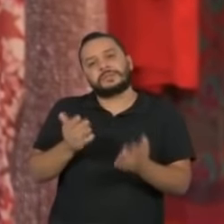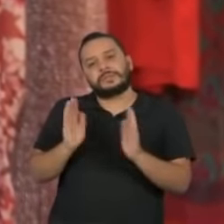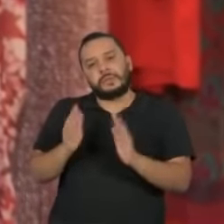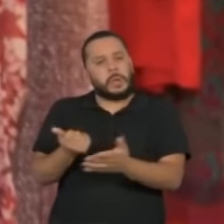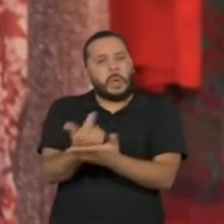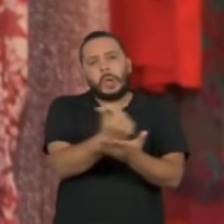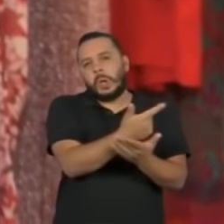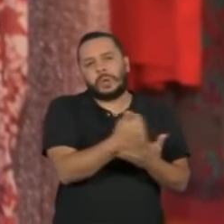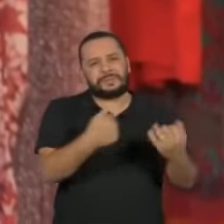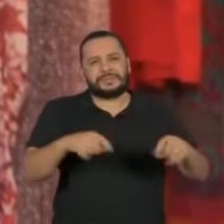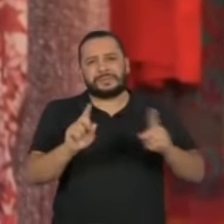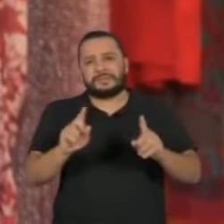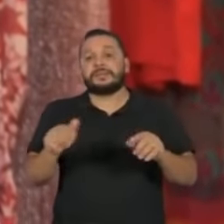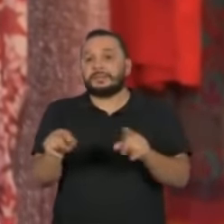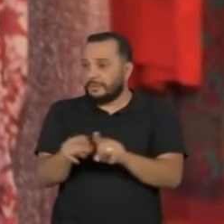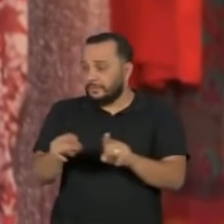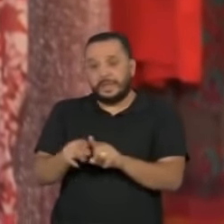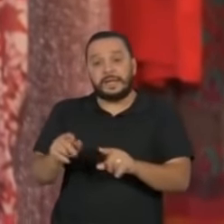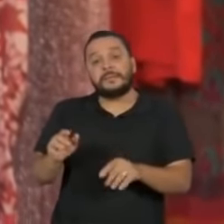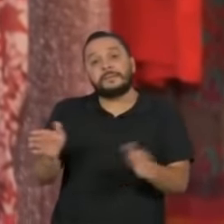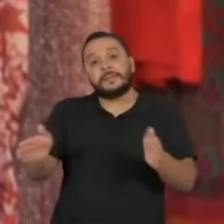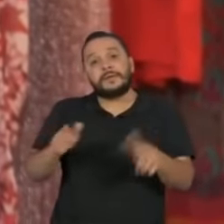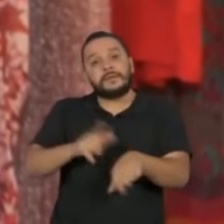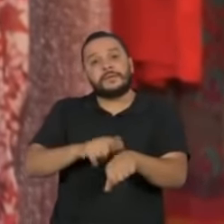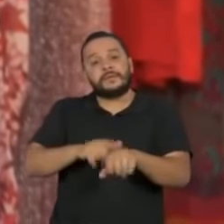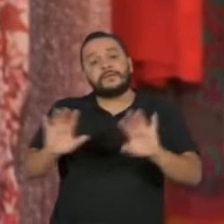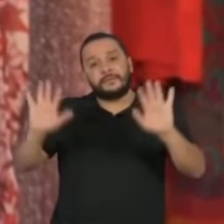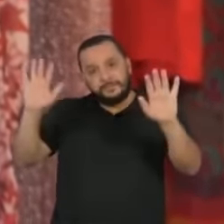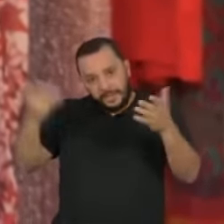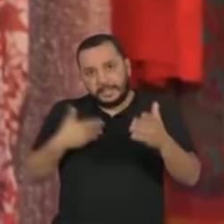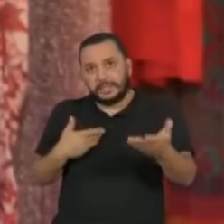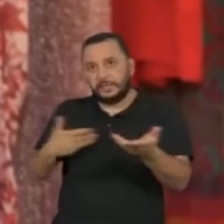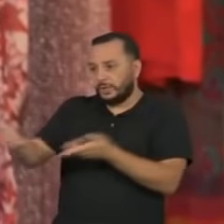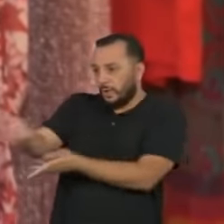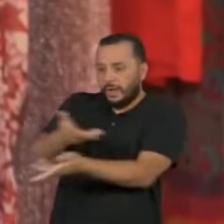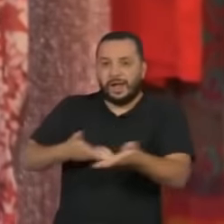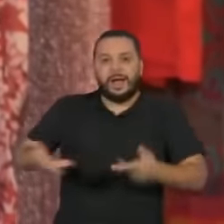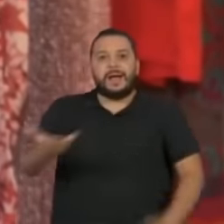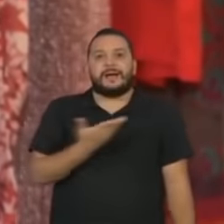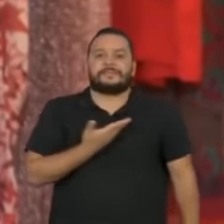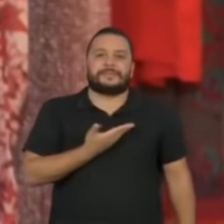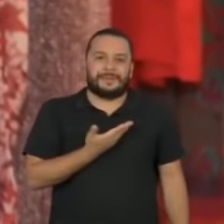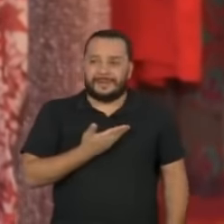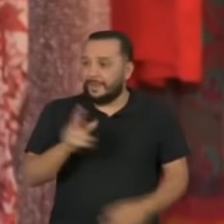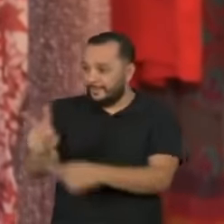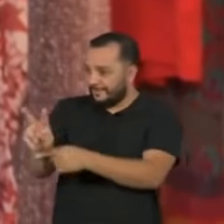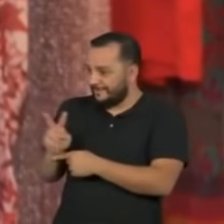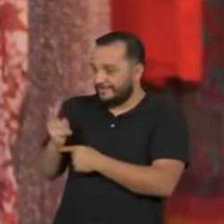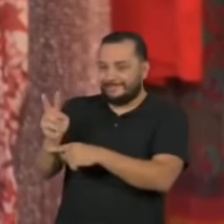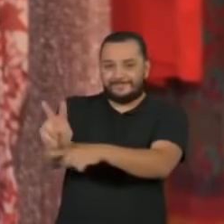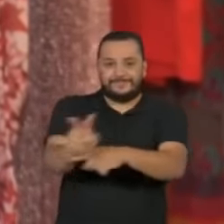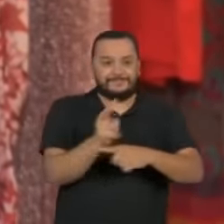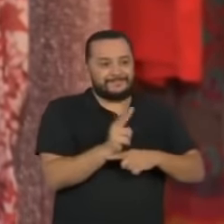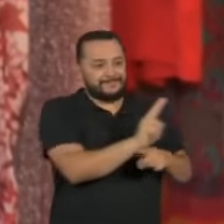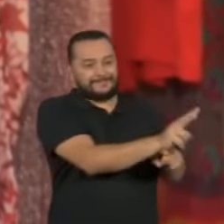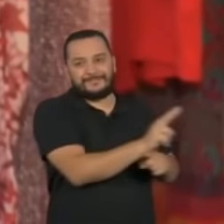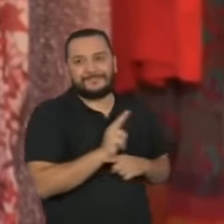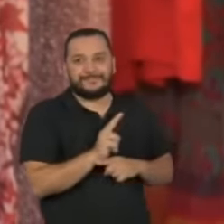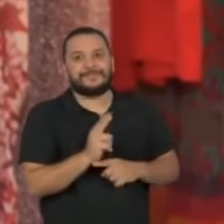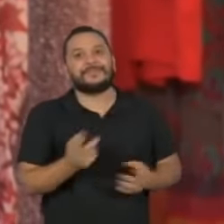festa, as meninas trocarem uma de roupa com a outra, pegar a roupa emprestada de uma amiga, emprestar para outra. E aí a gente